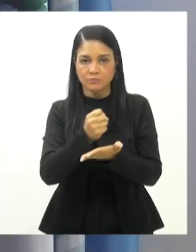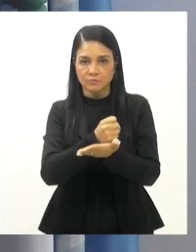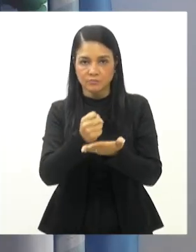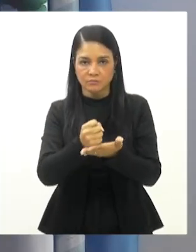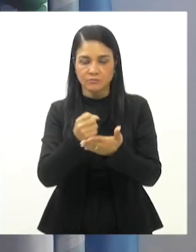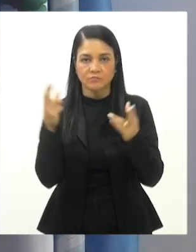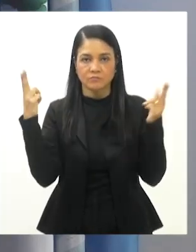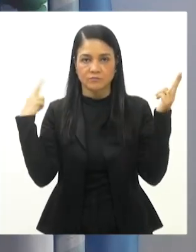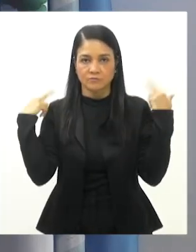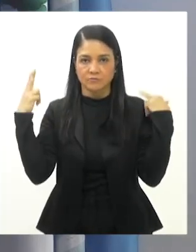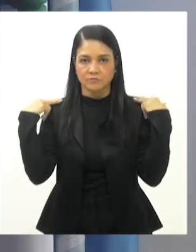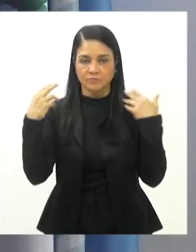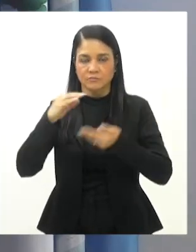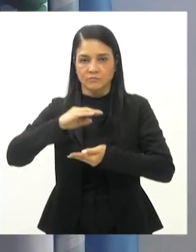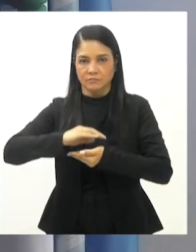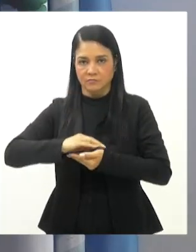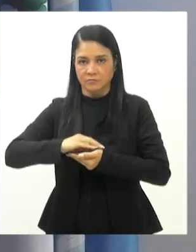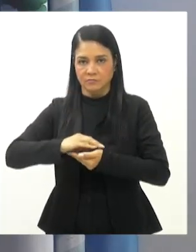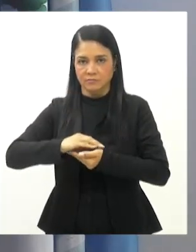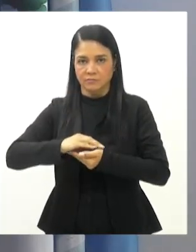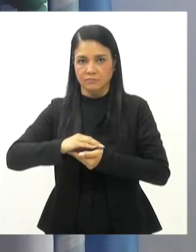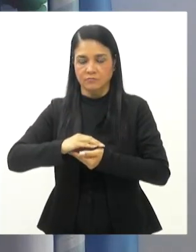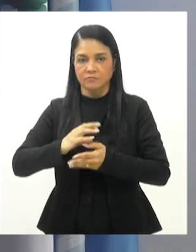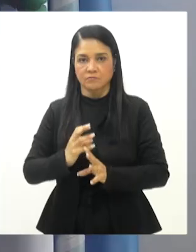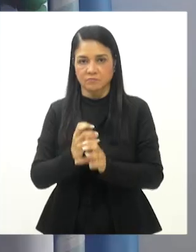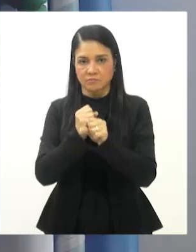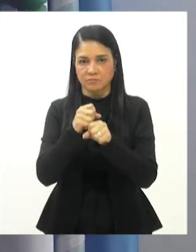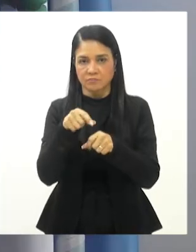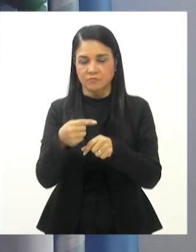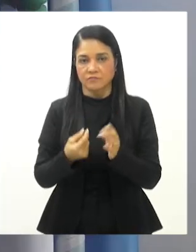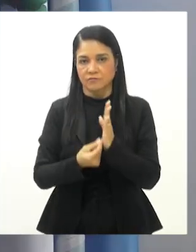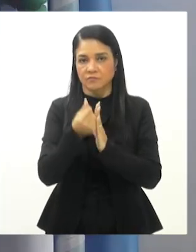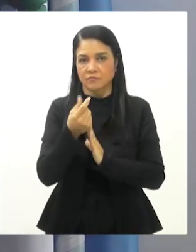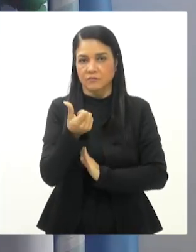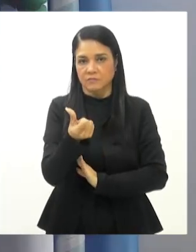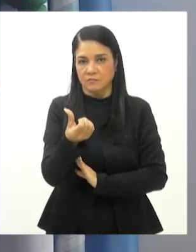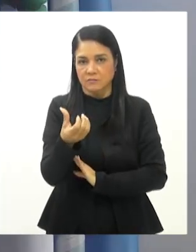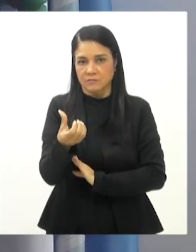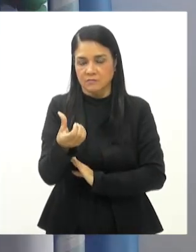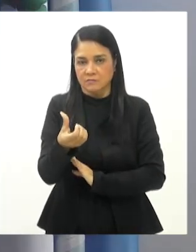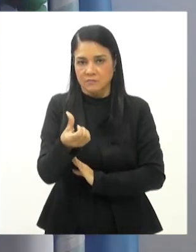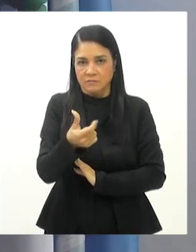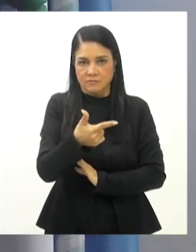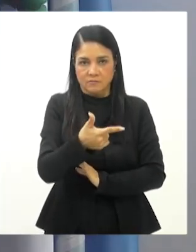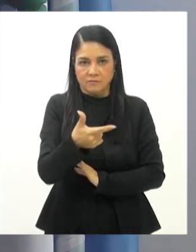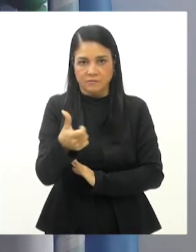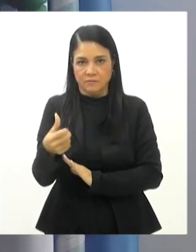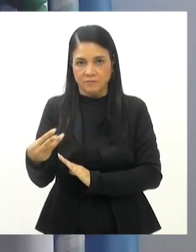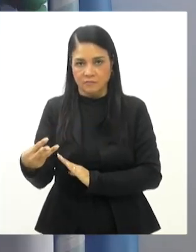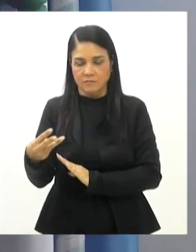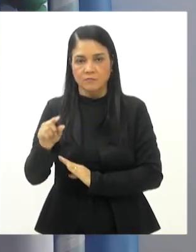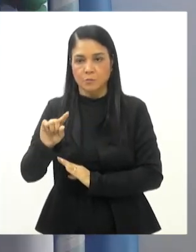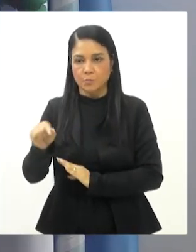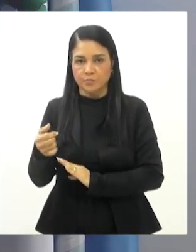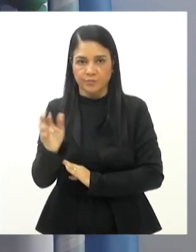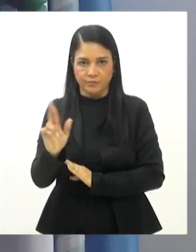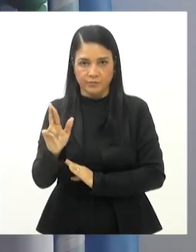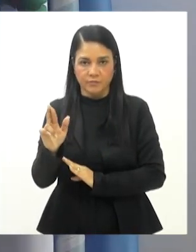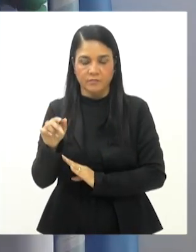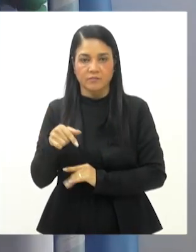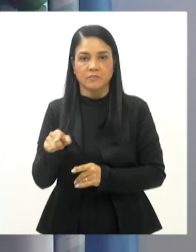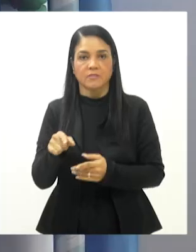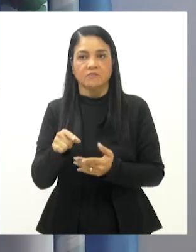de motoristas à Defesa Civil, no montante de 623 mil reais. A